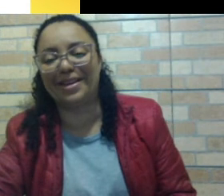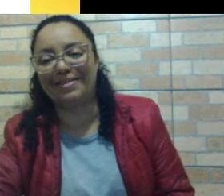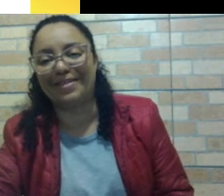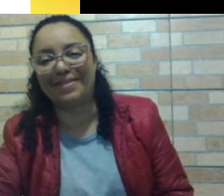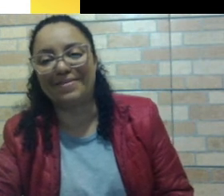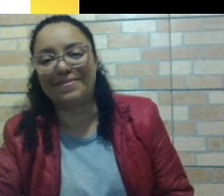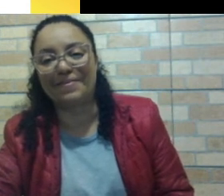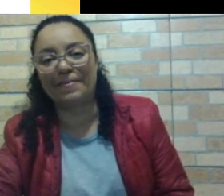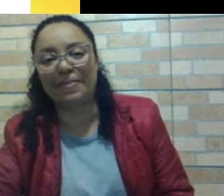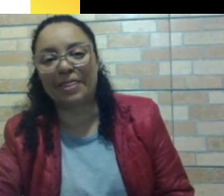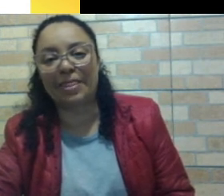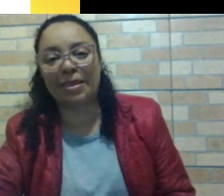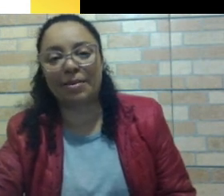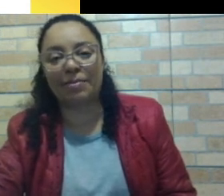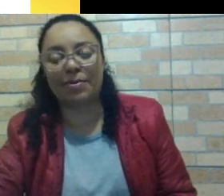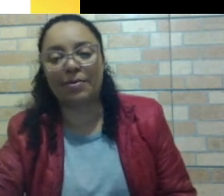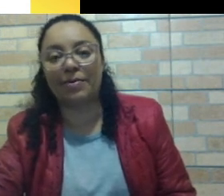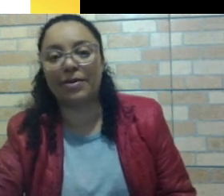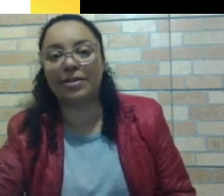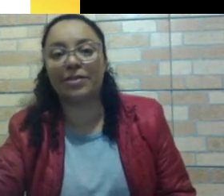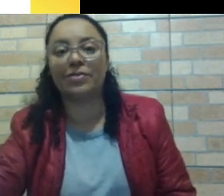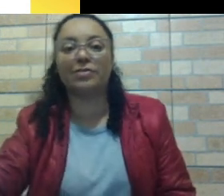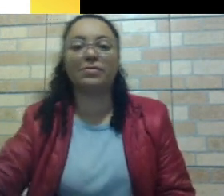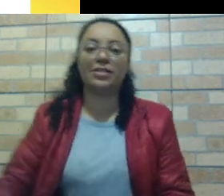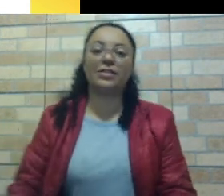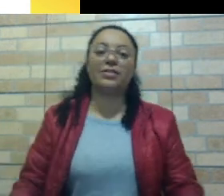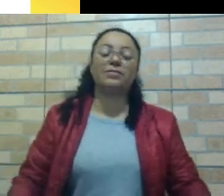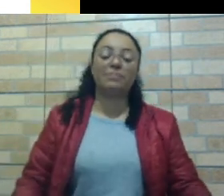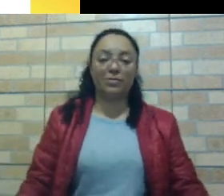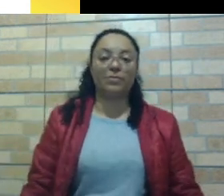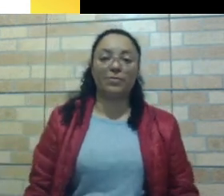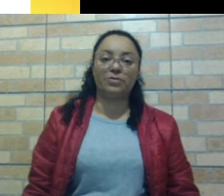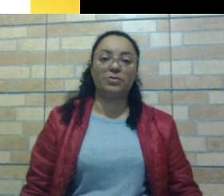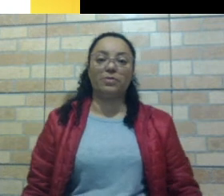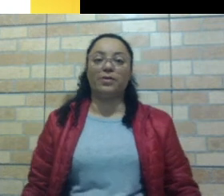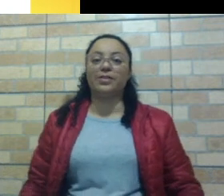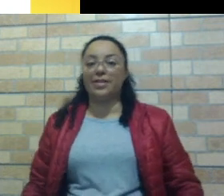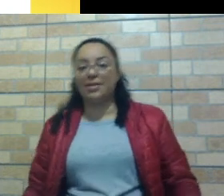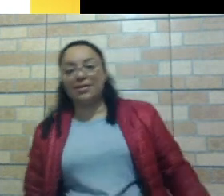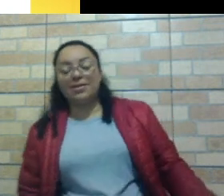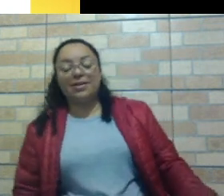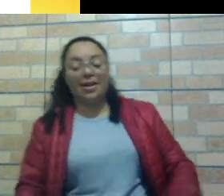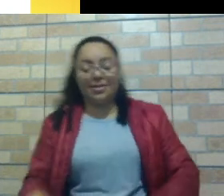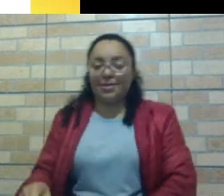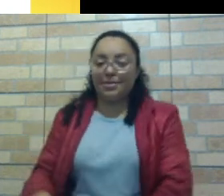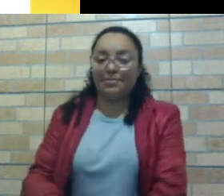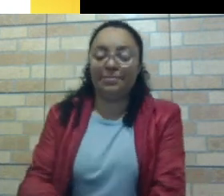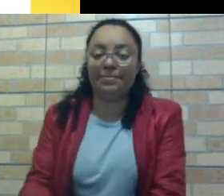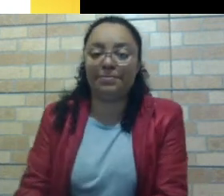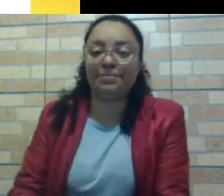Muito legal, né? Bom, agora aqui nós vamos assistir mais um pouco de beatbox, né?